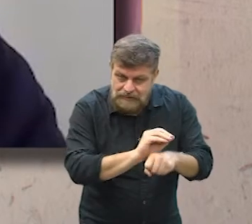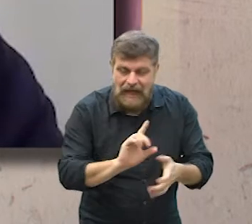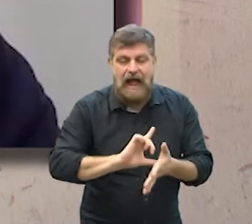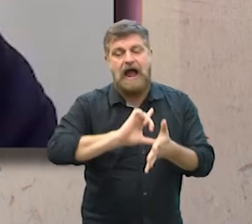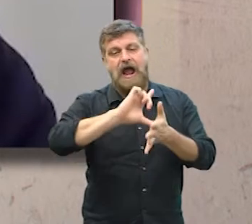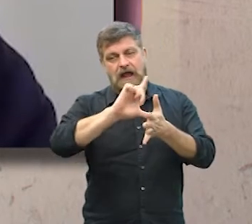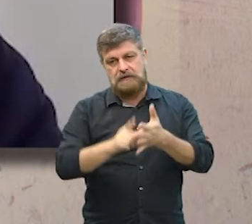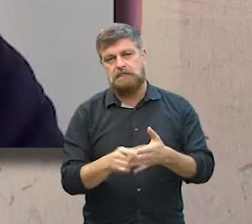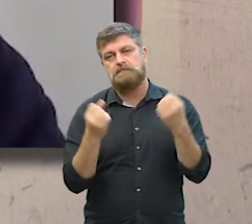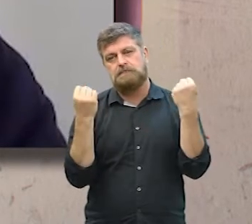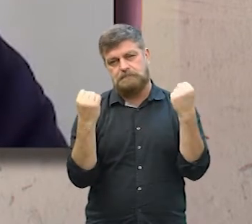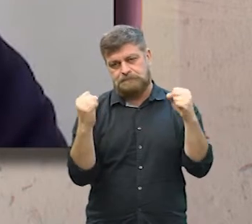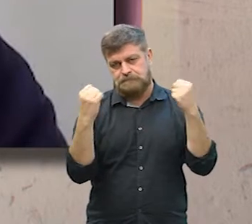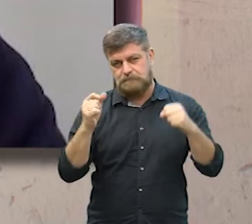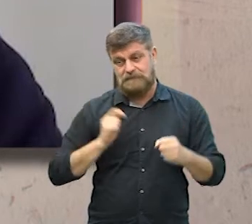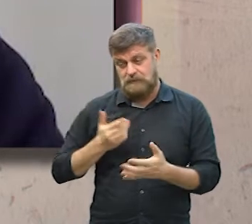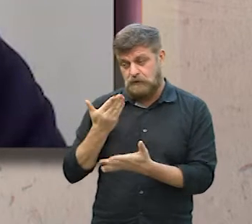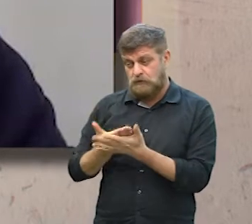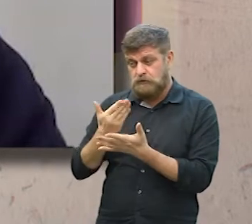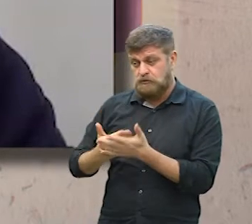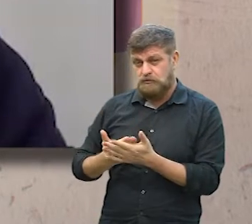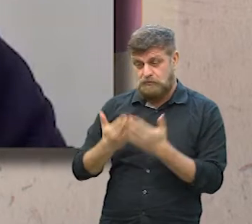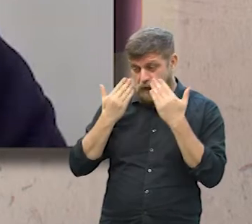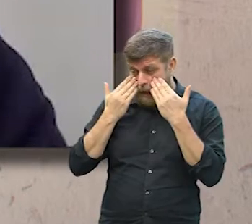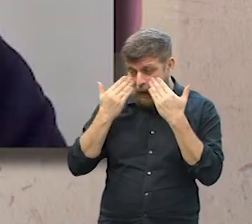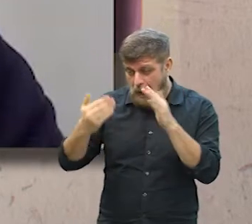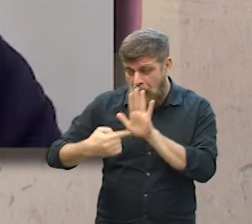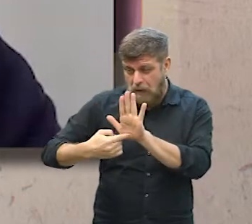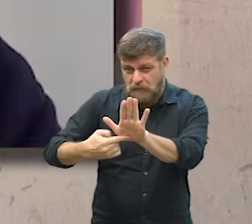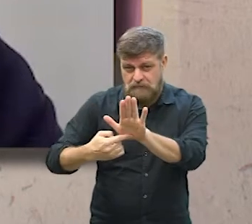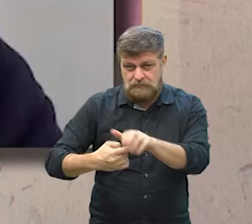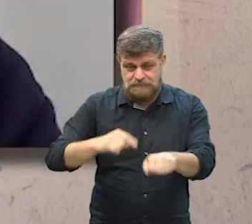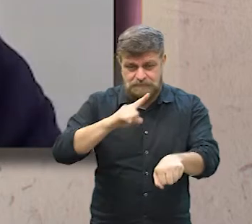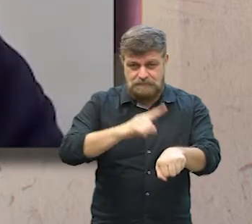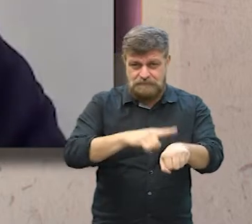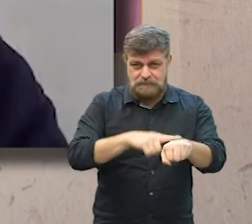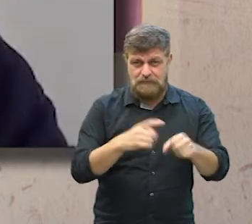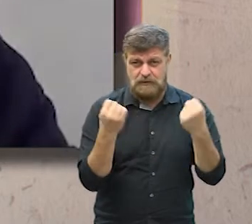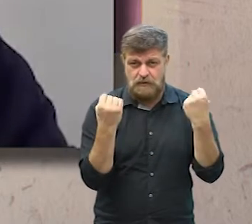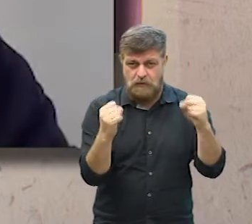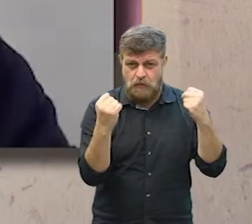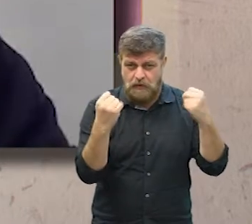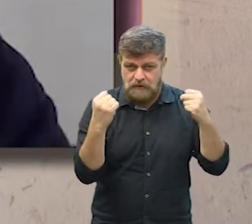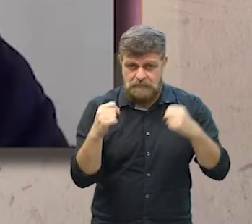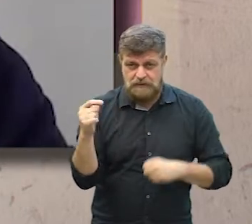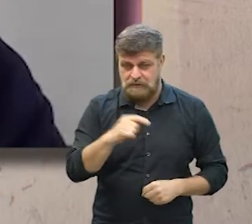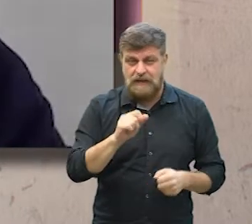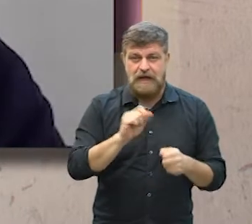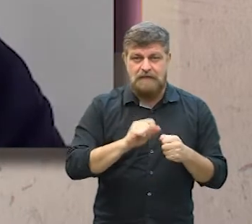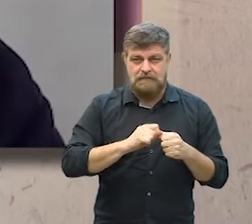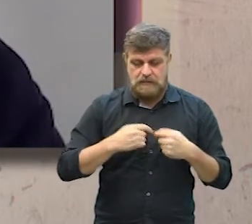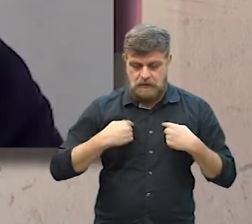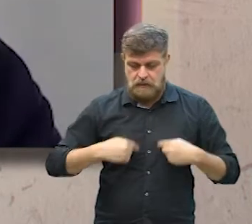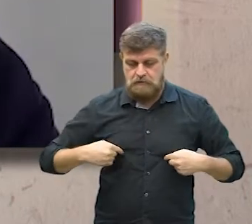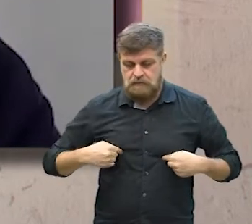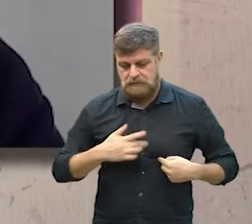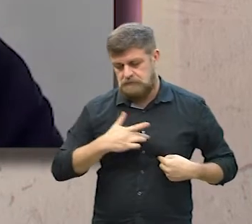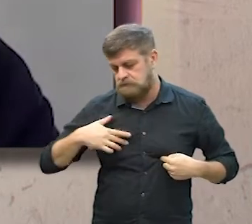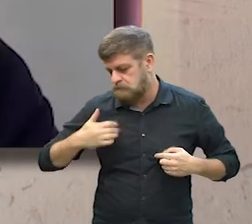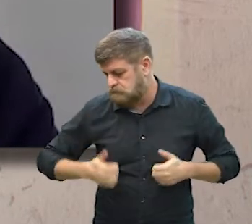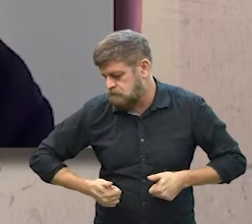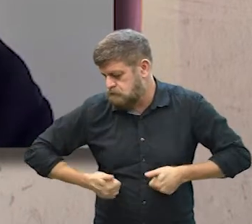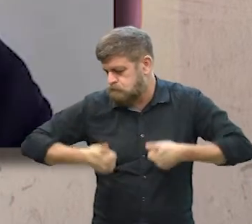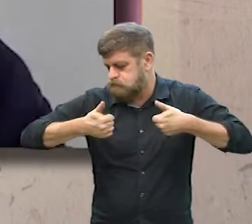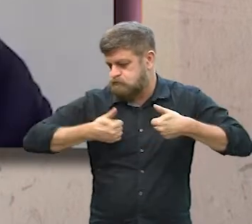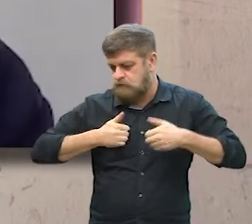paciente deve fazer exercício. A gente tem até um estudo mostrando que, com o tempo, o exercício até por si só diminui o processo inflamatório das